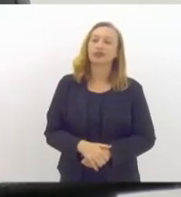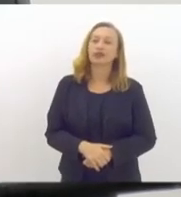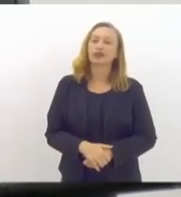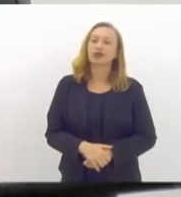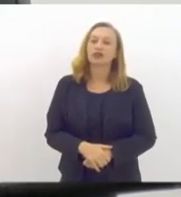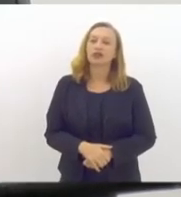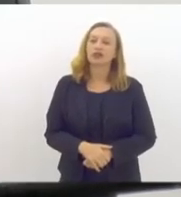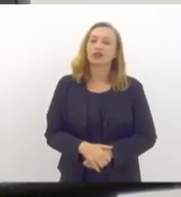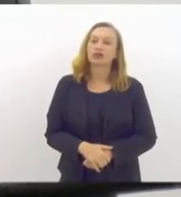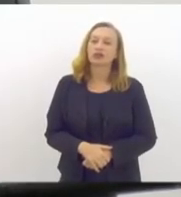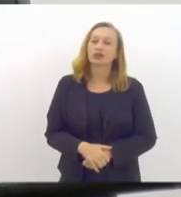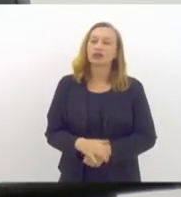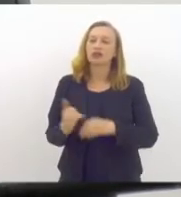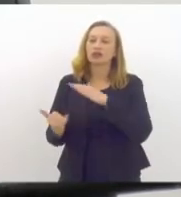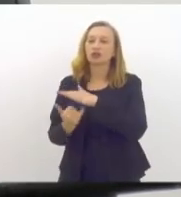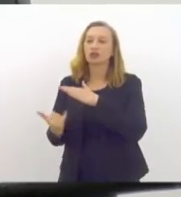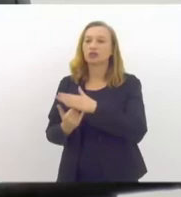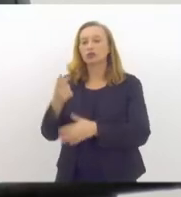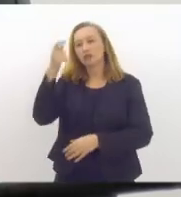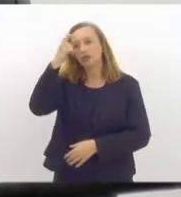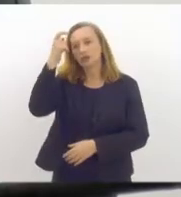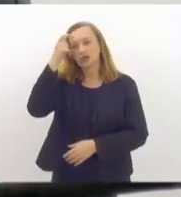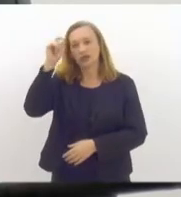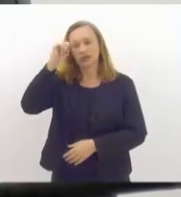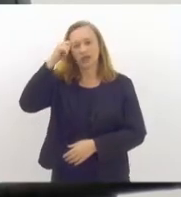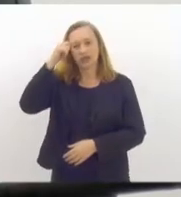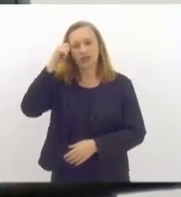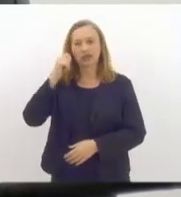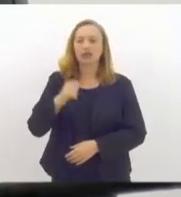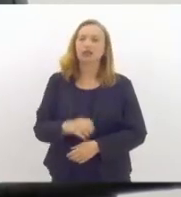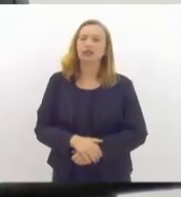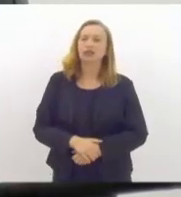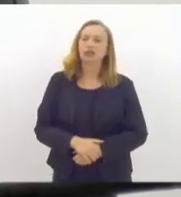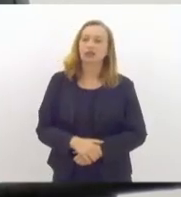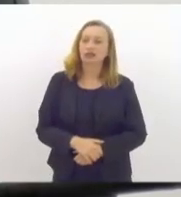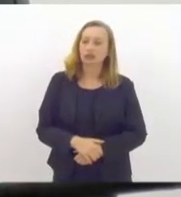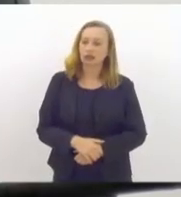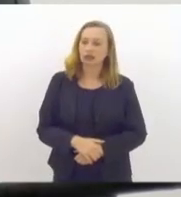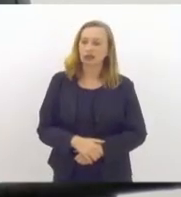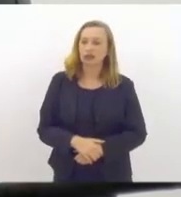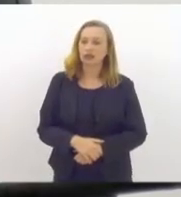agora o Instituto de Consciência Negra, Nelson Mandela. Alô?